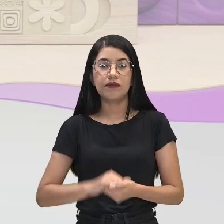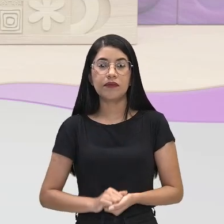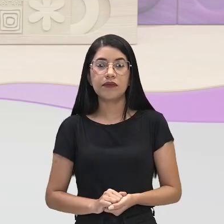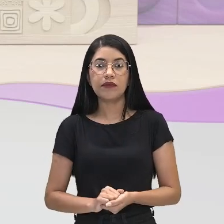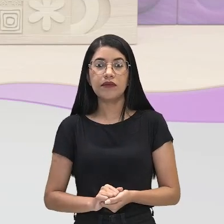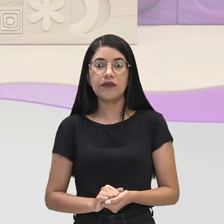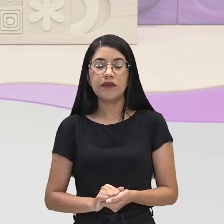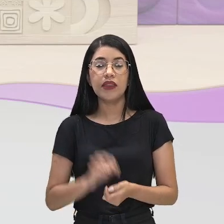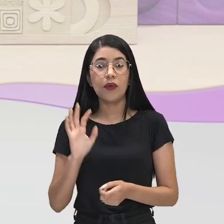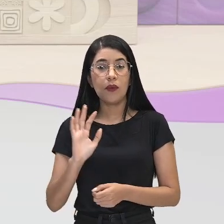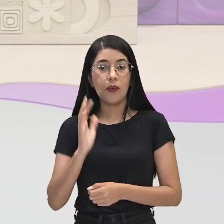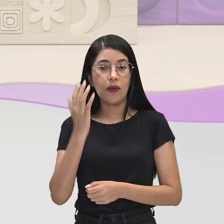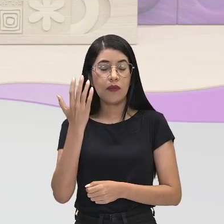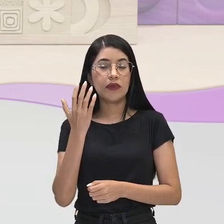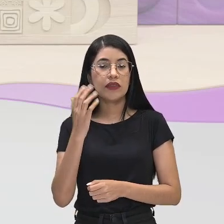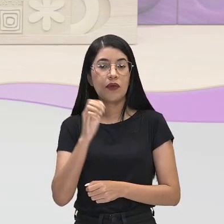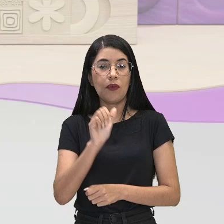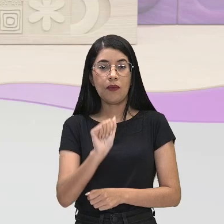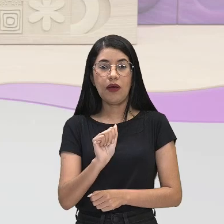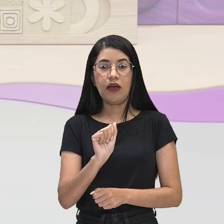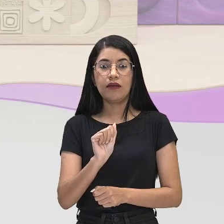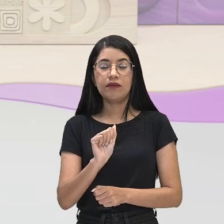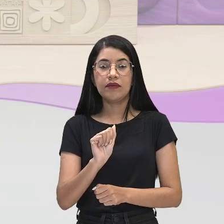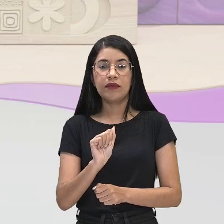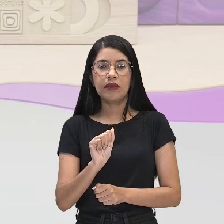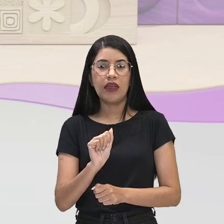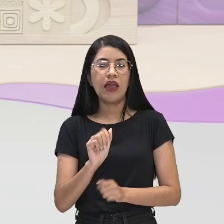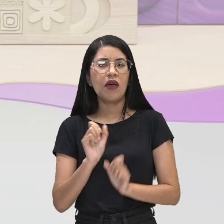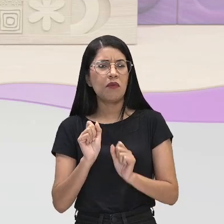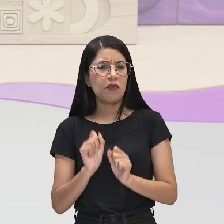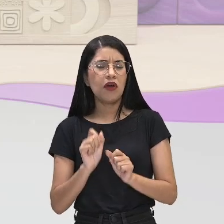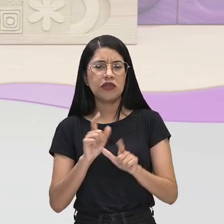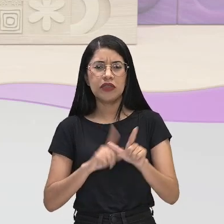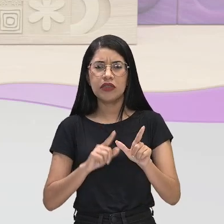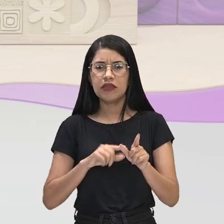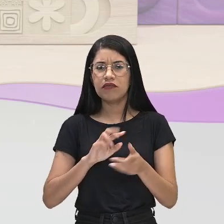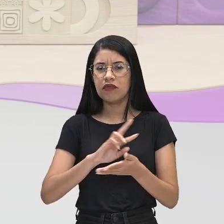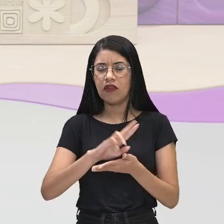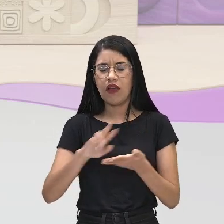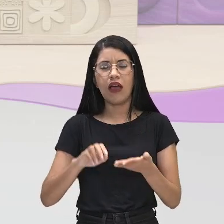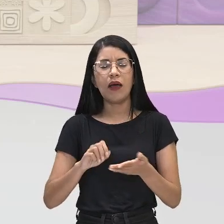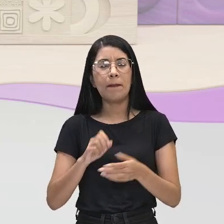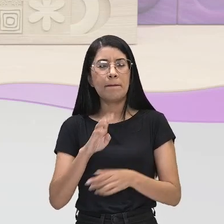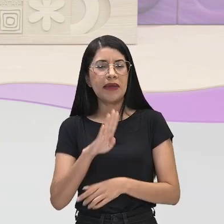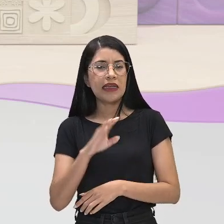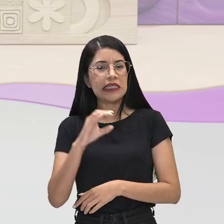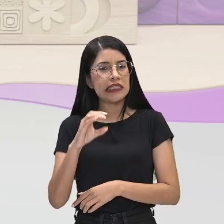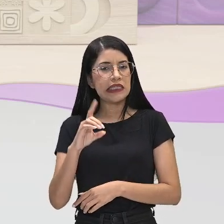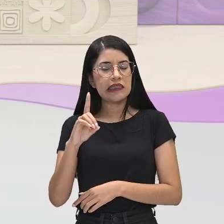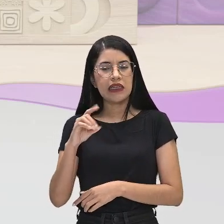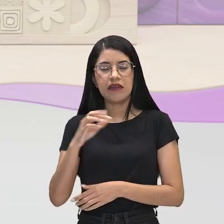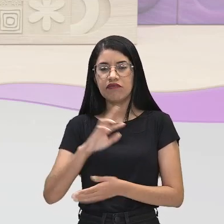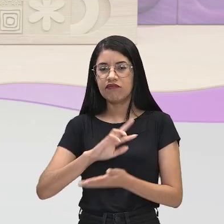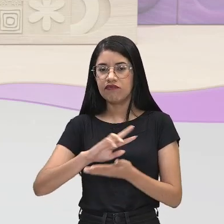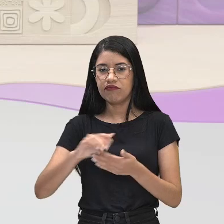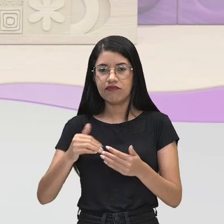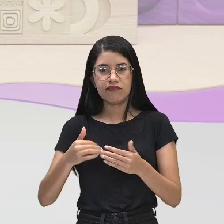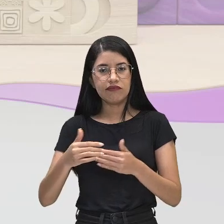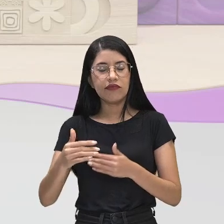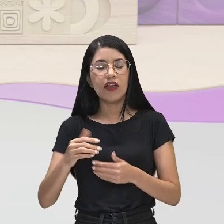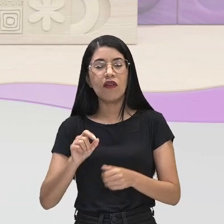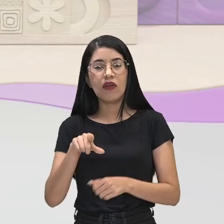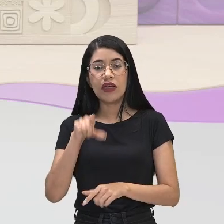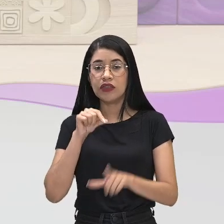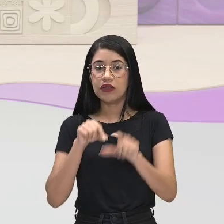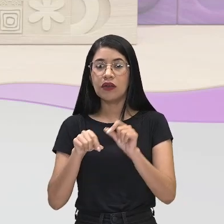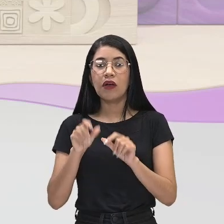só, o evento A, esse Azinho aqui, eu que chamei de A, tá? Poderia ser evento B, evento C, evento D. Então, você que vai escolher